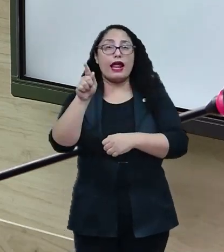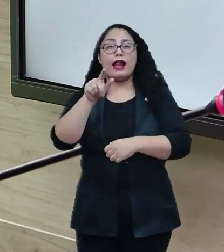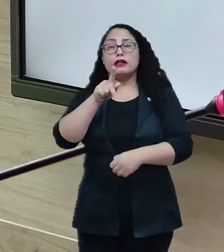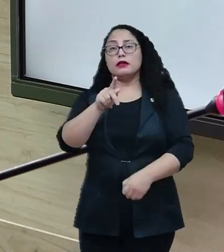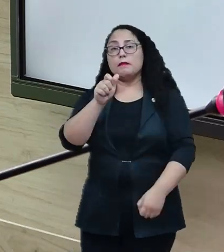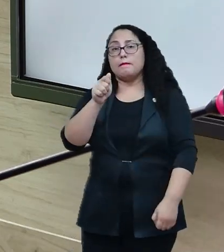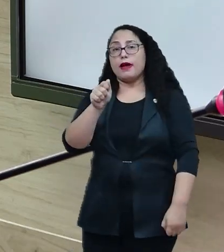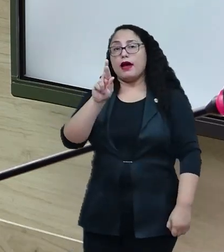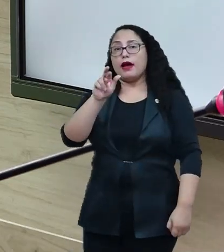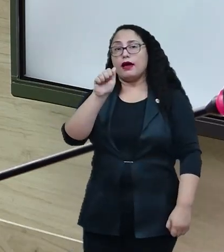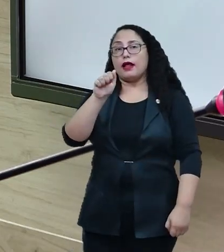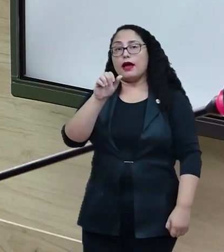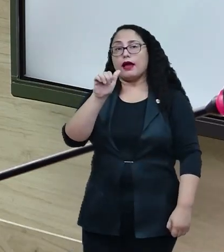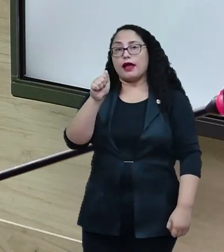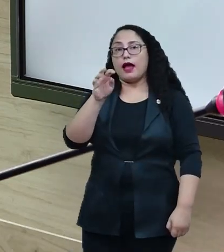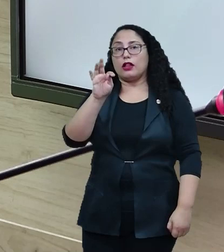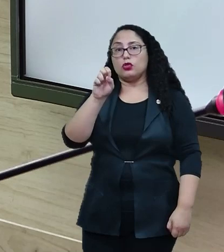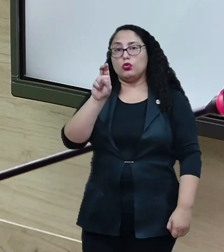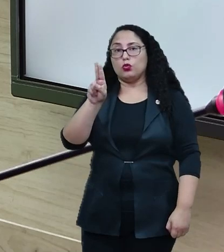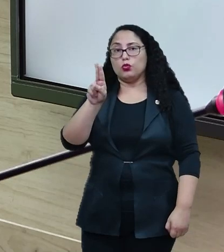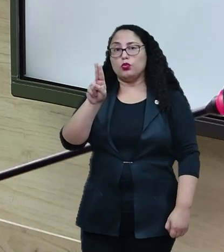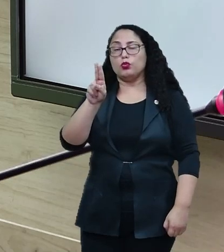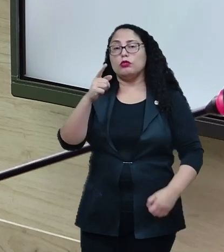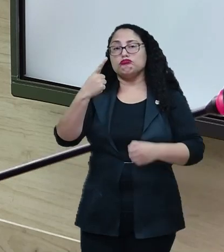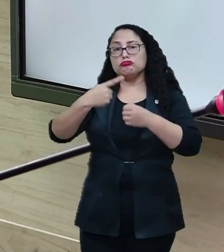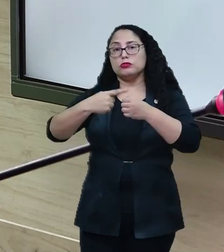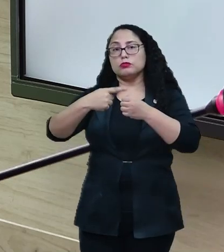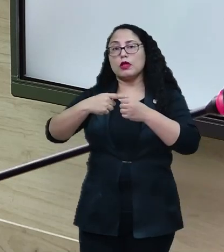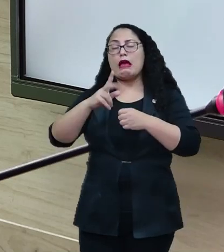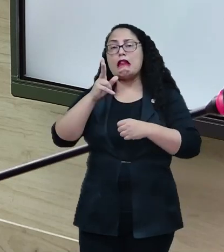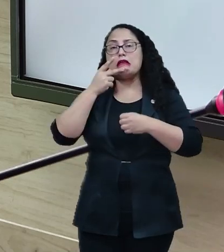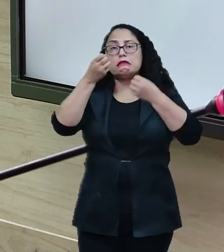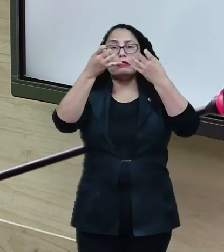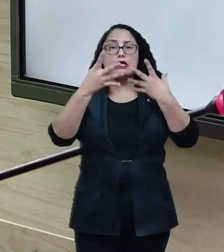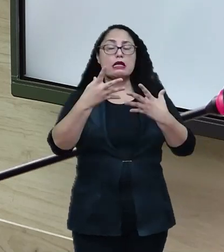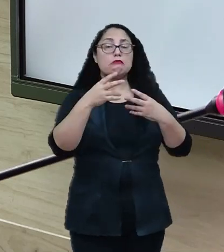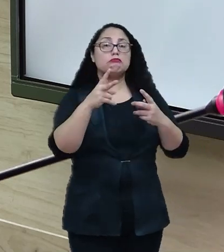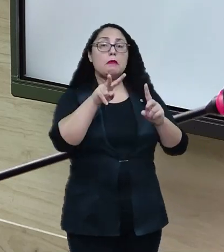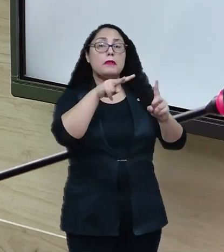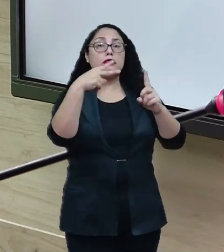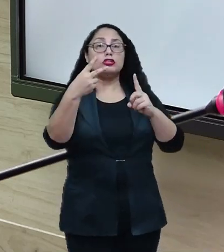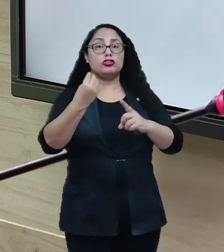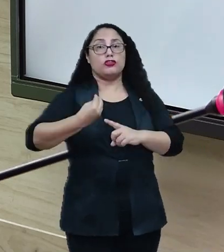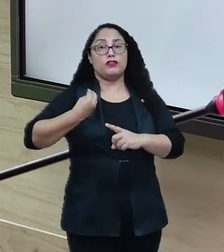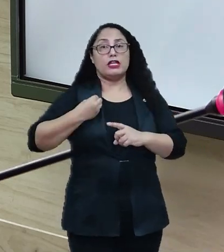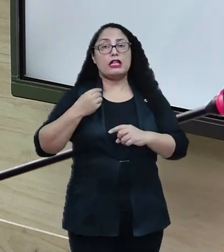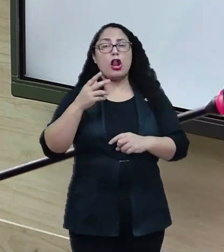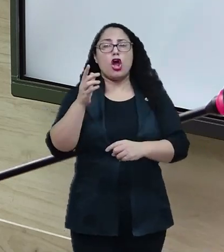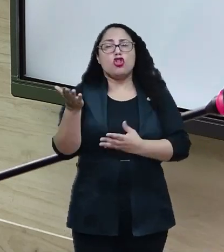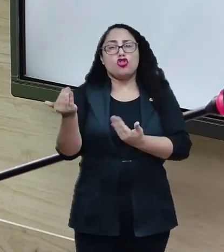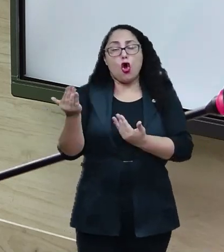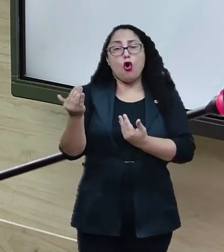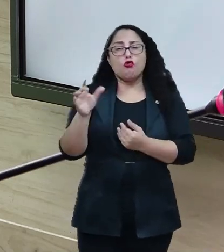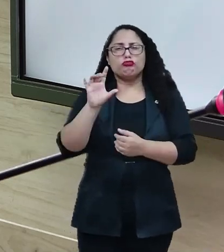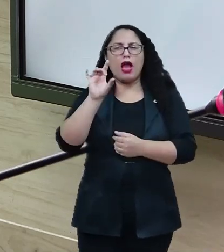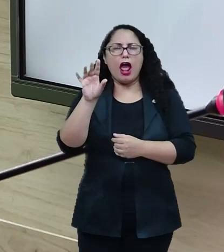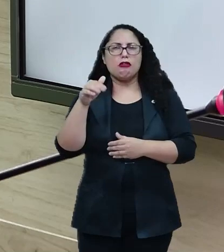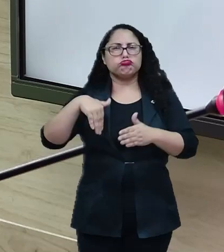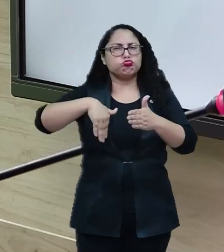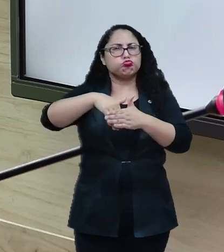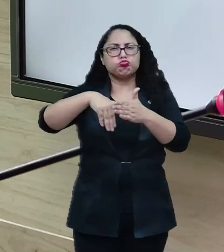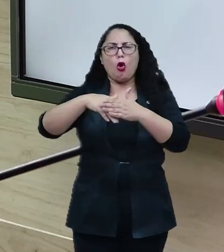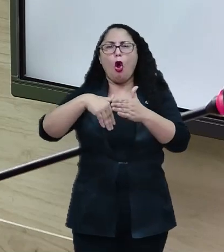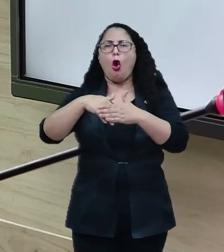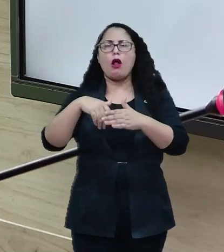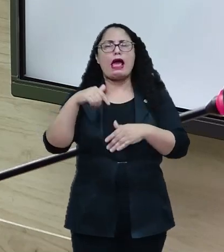Paracatu, né? E ele fala, a minha perspectiva de vida quando eu era mais novo era jogar bola e tocar minha